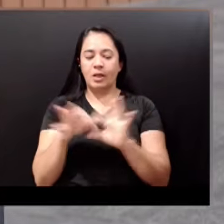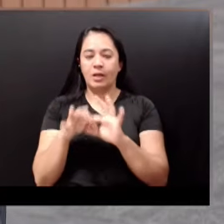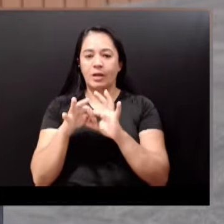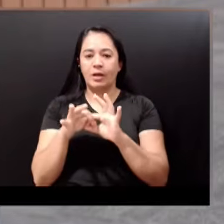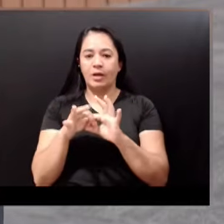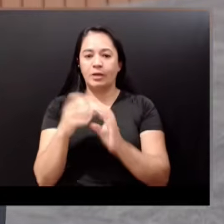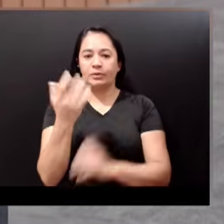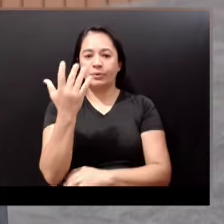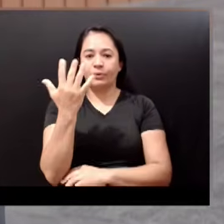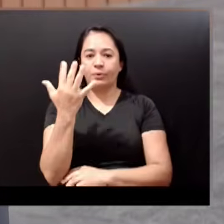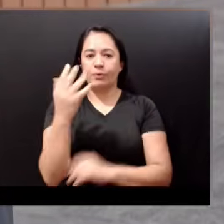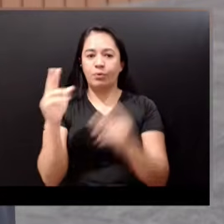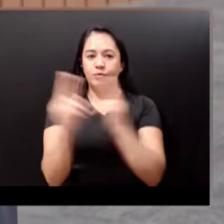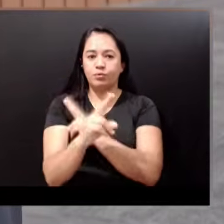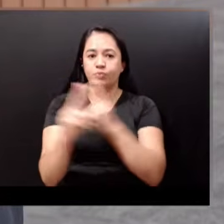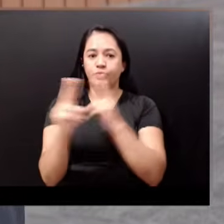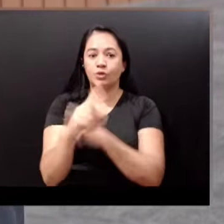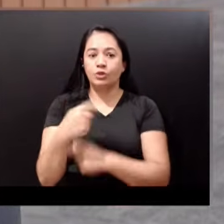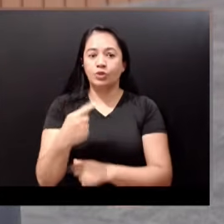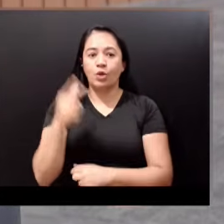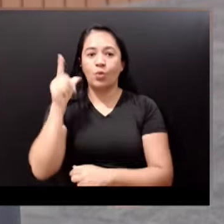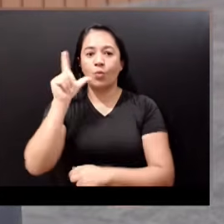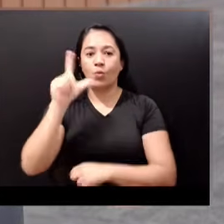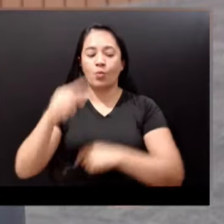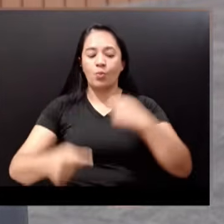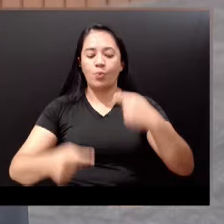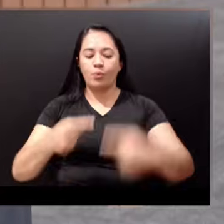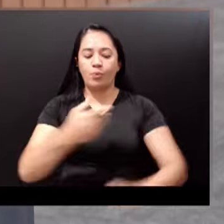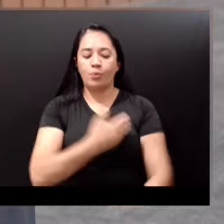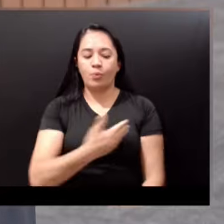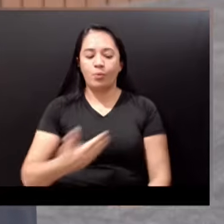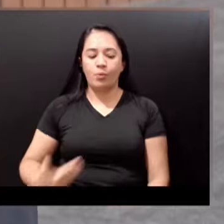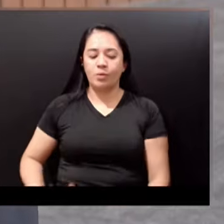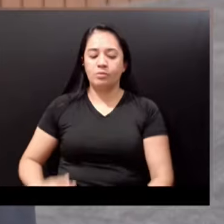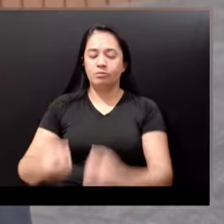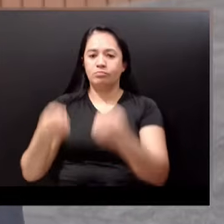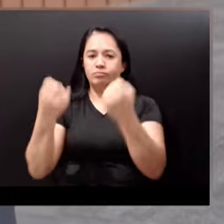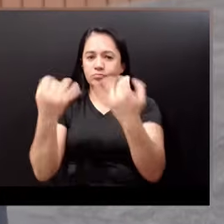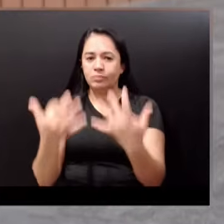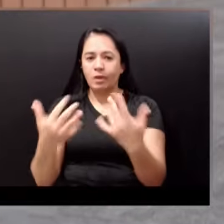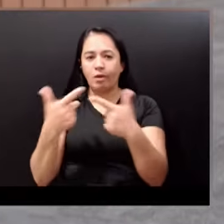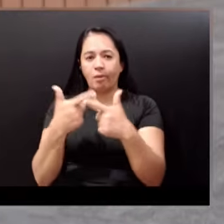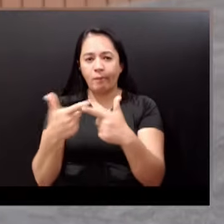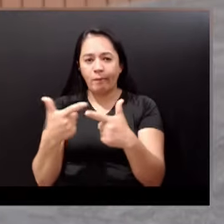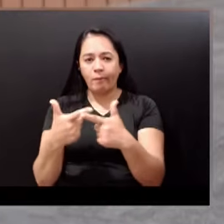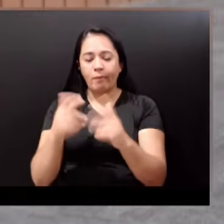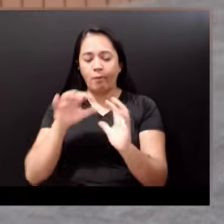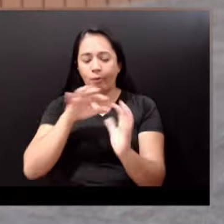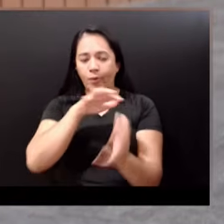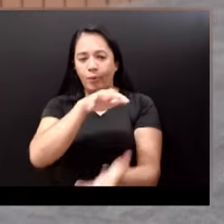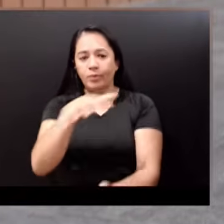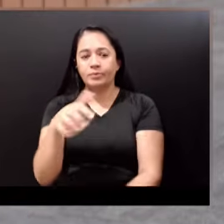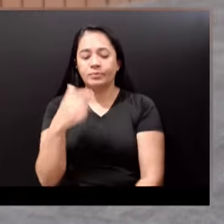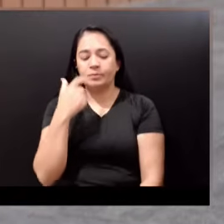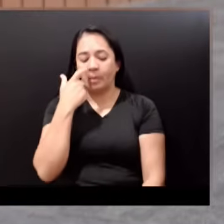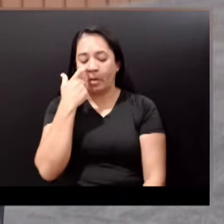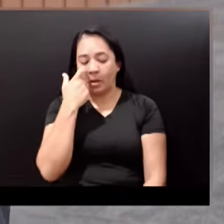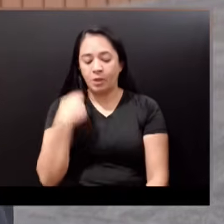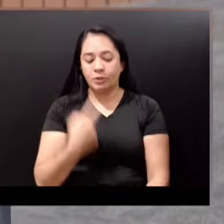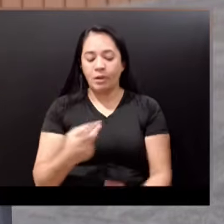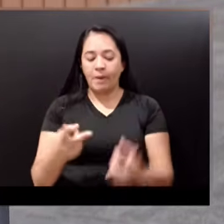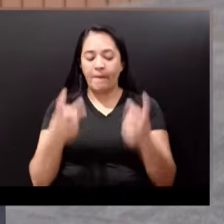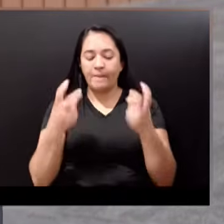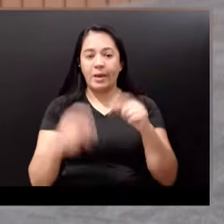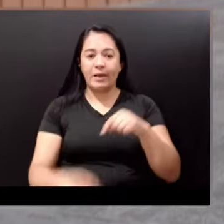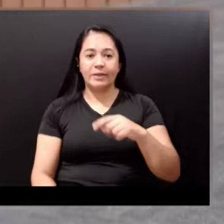urgência da gente ter políticas públicas para tratar desse problema mundial, né? E a gente detecta que aqui na cidade de Campinas nós